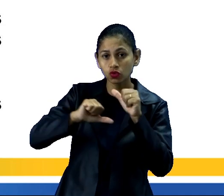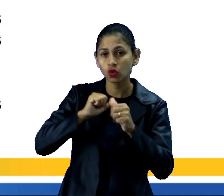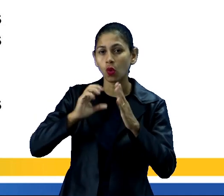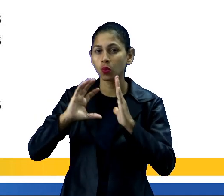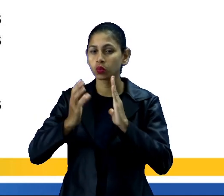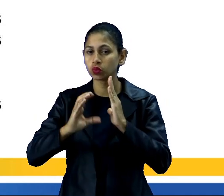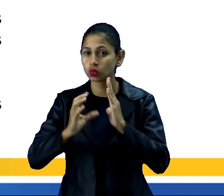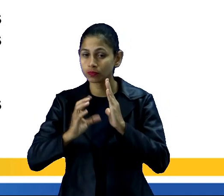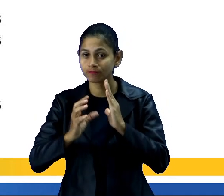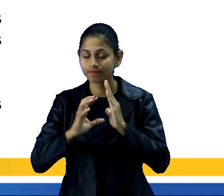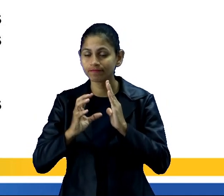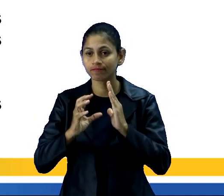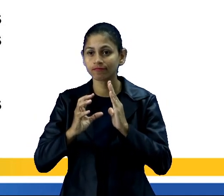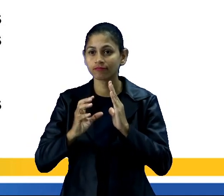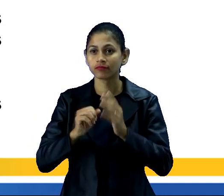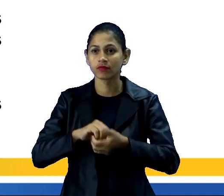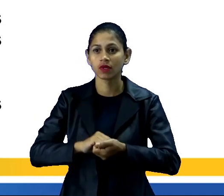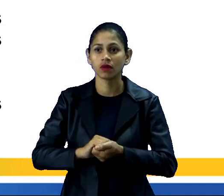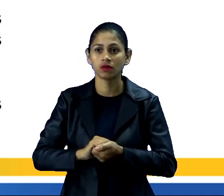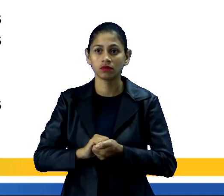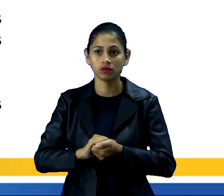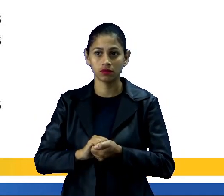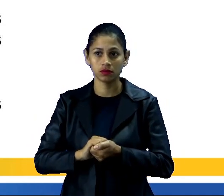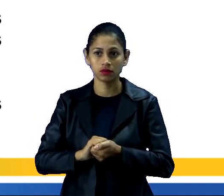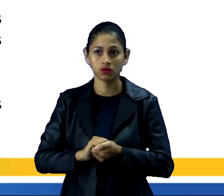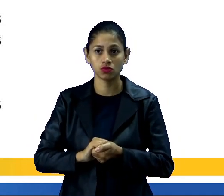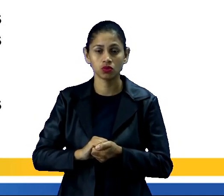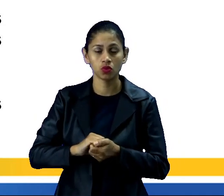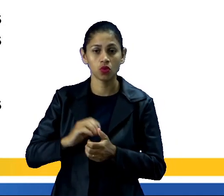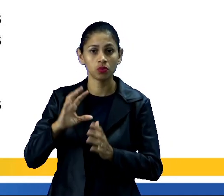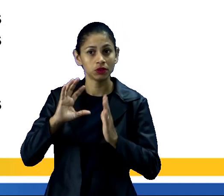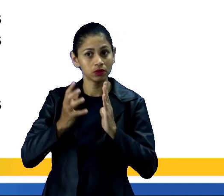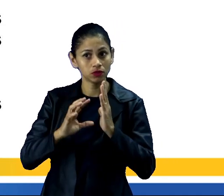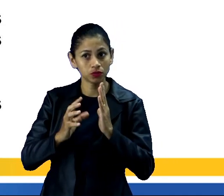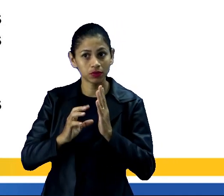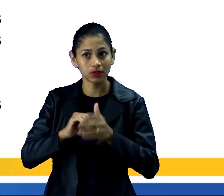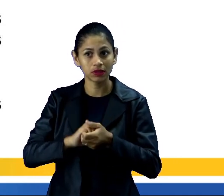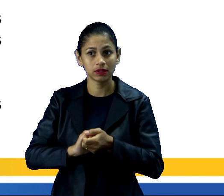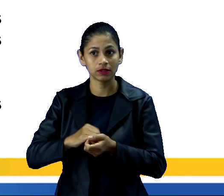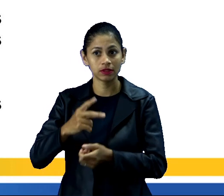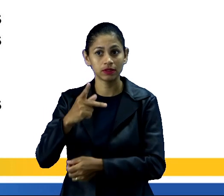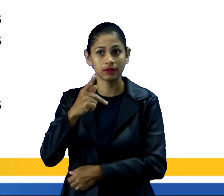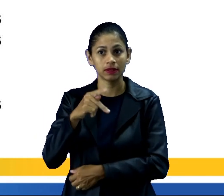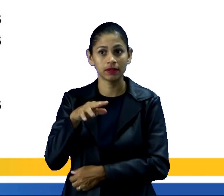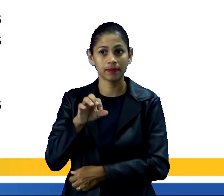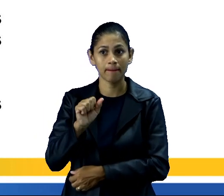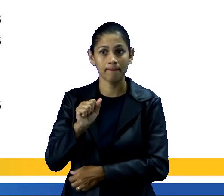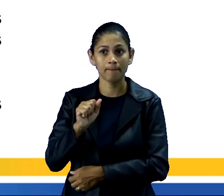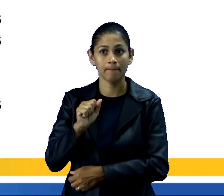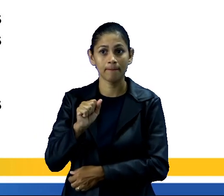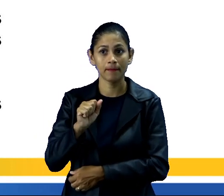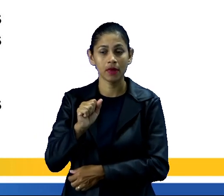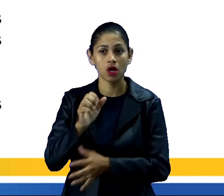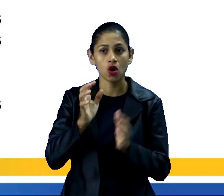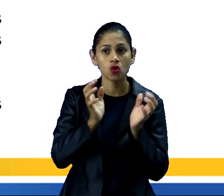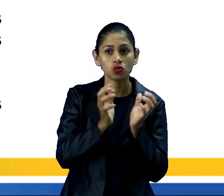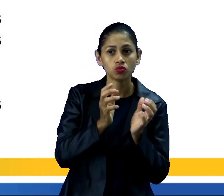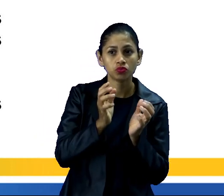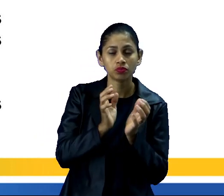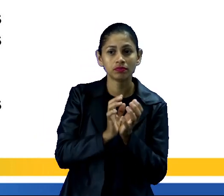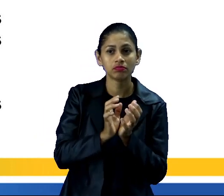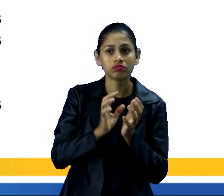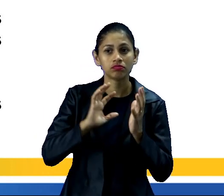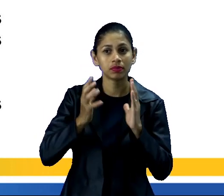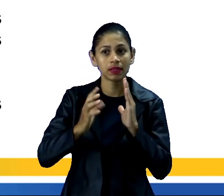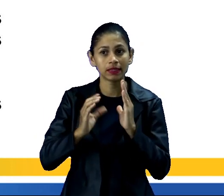Nacional Socialista dos Trabalhadores Alemães, nazi, né? O discurso nacionalista extremado, o discurso de ódio aos judeus